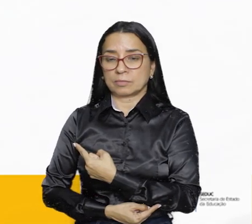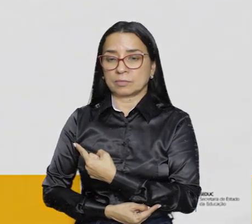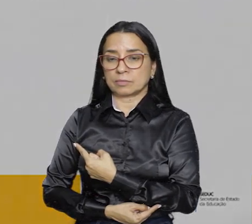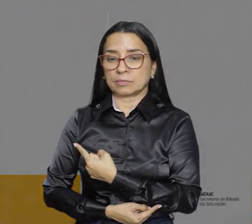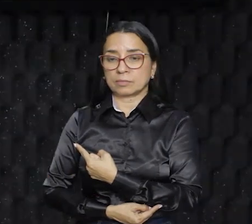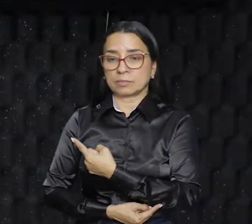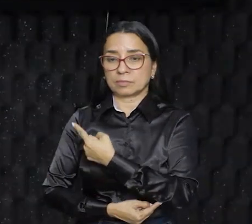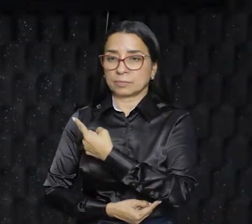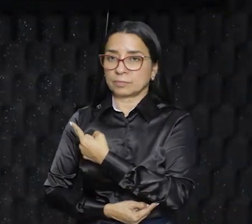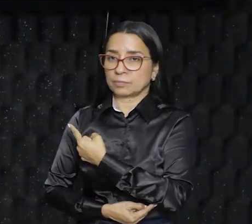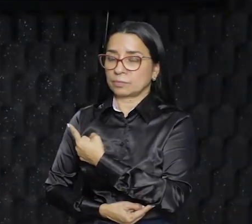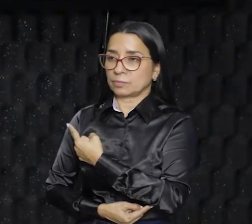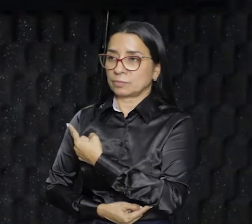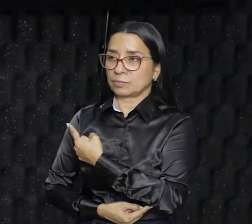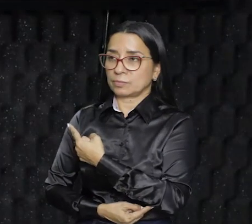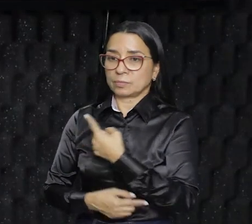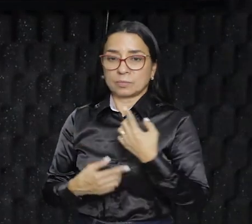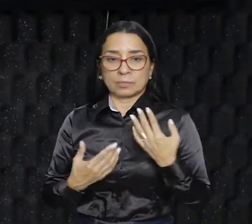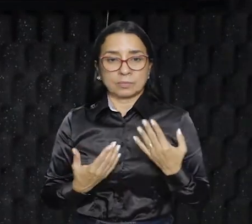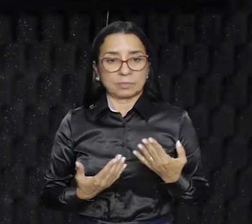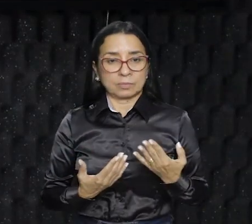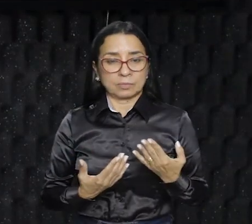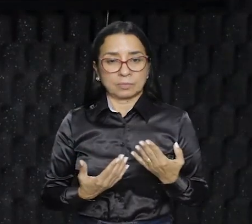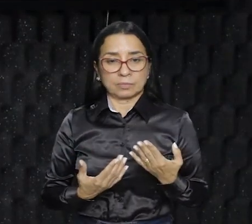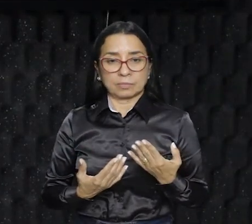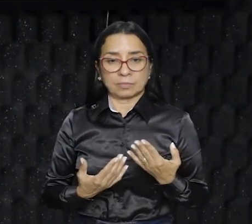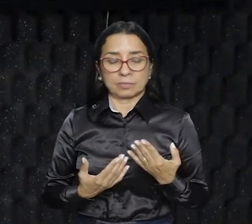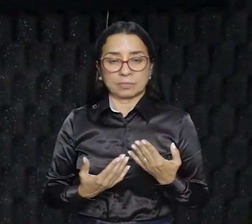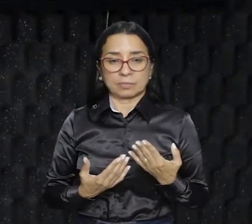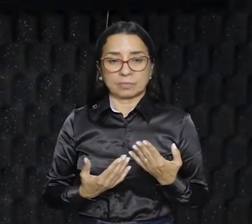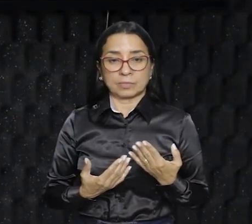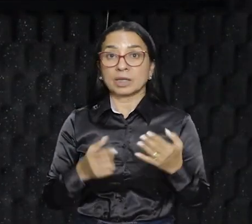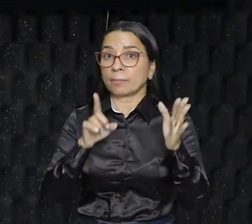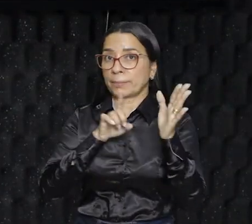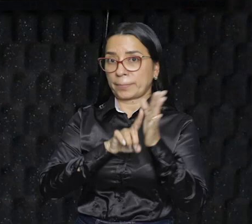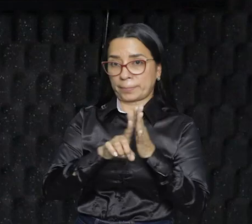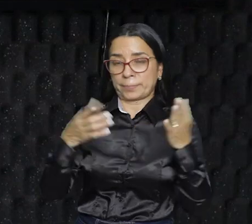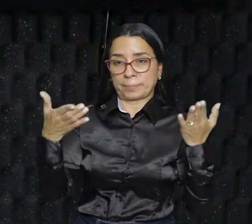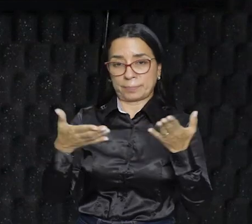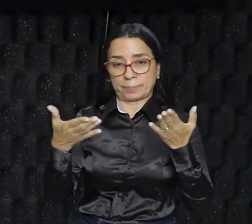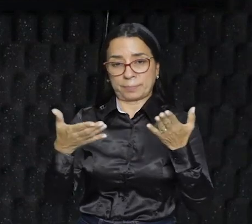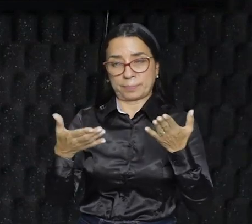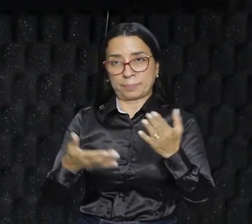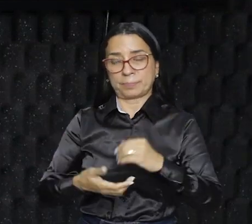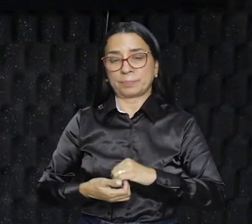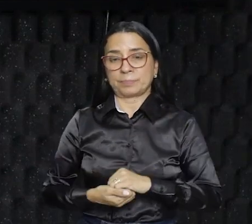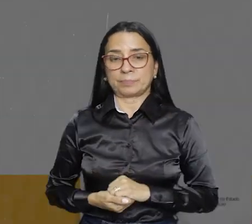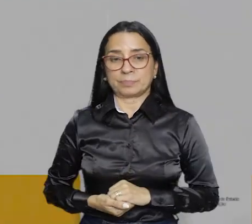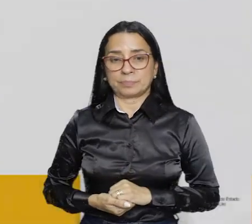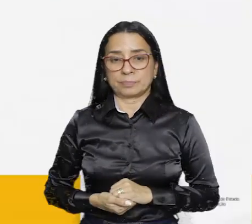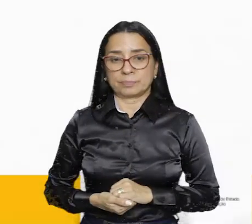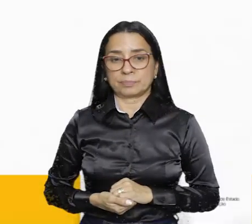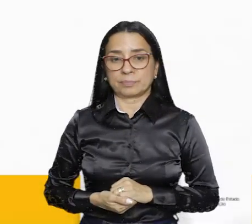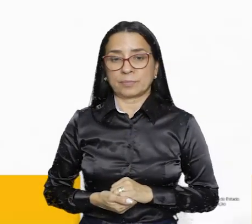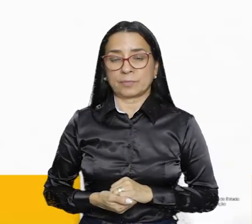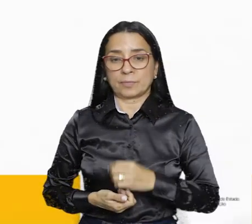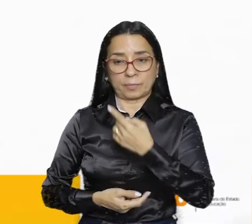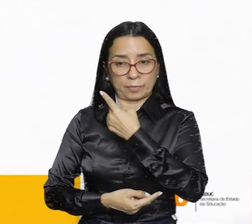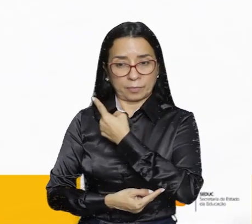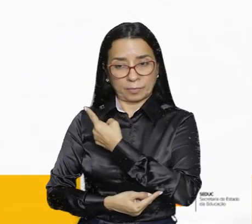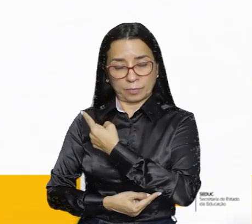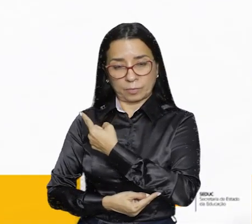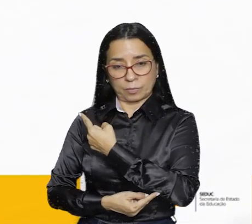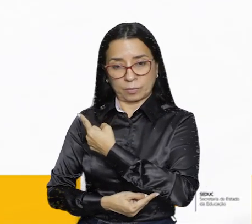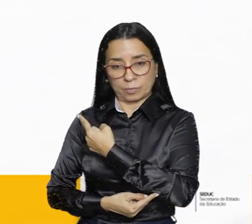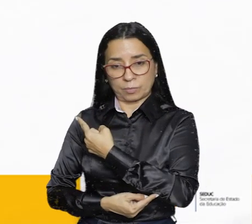ser deixado em último lugar. E aí vem o comando do item em questão. O texto extraído da